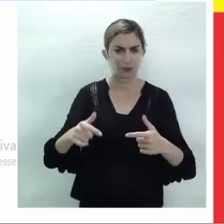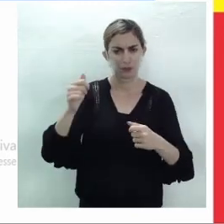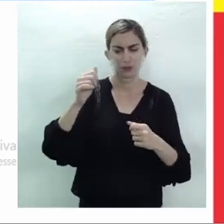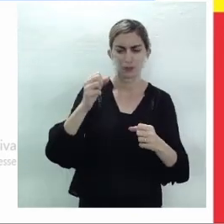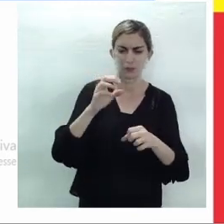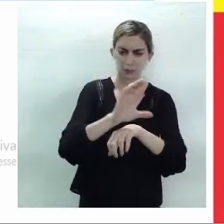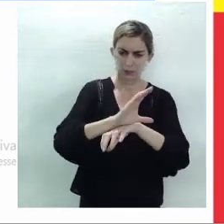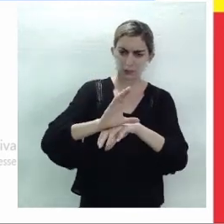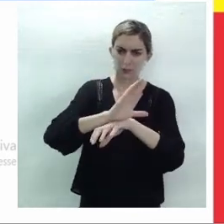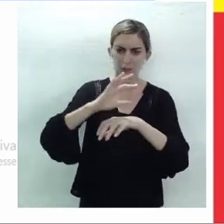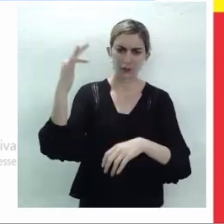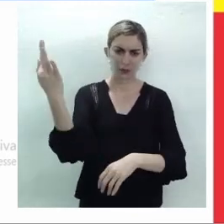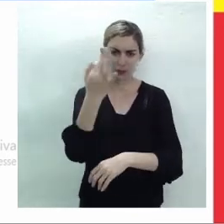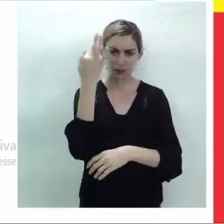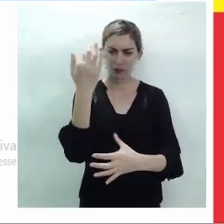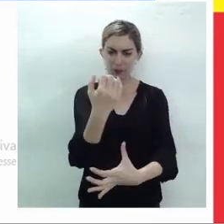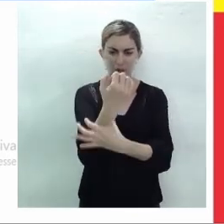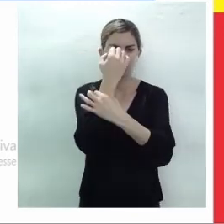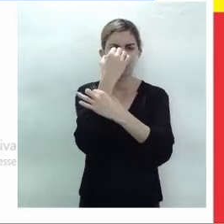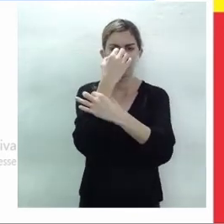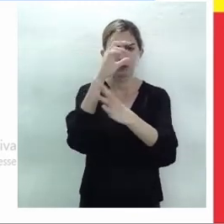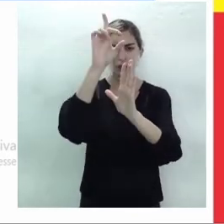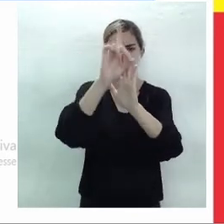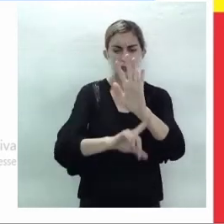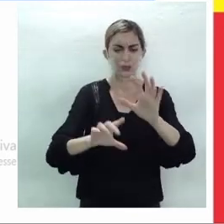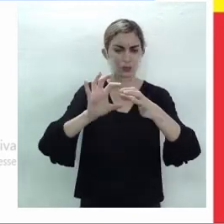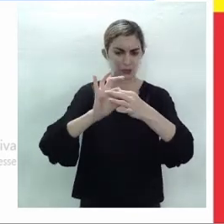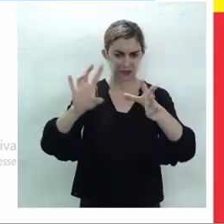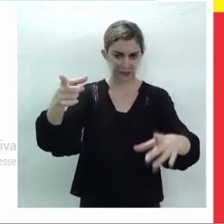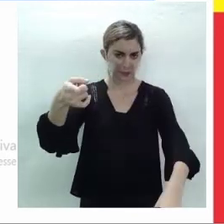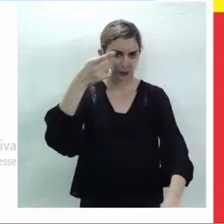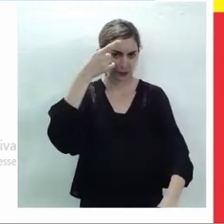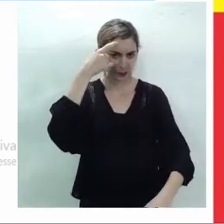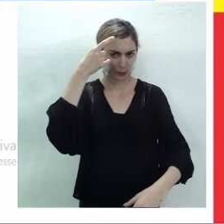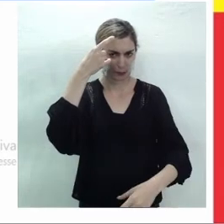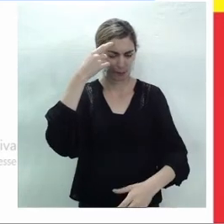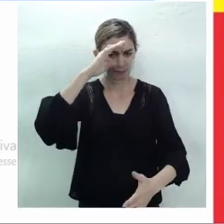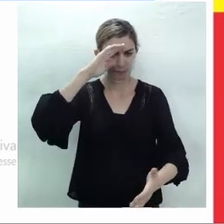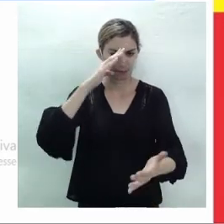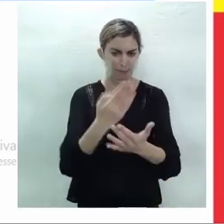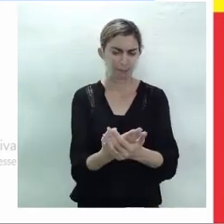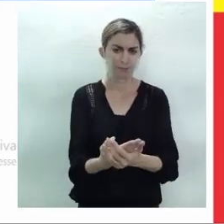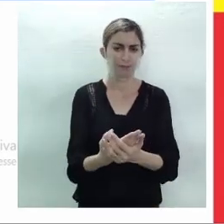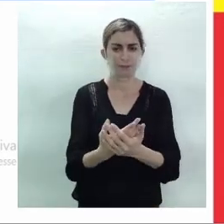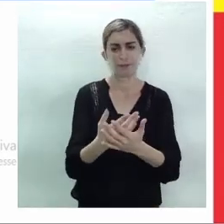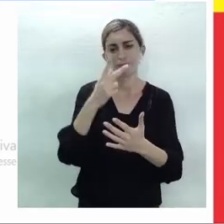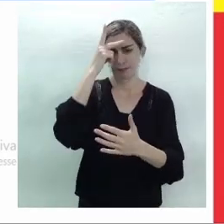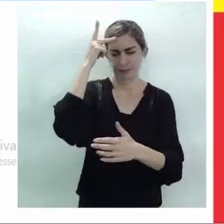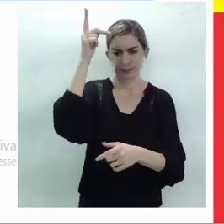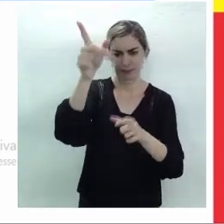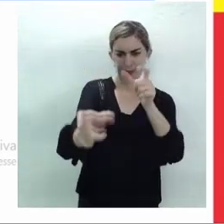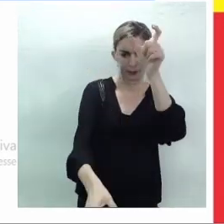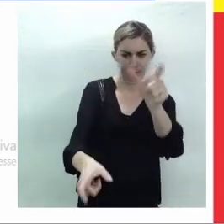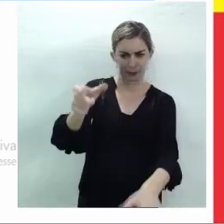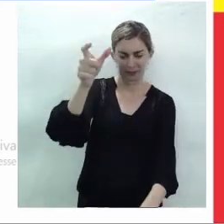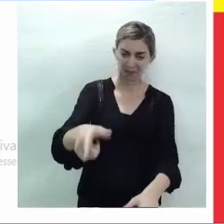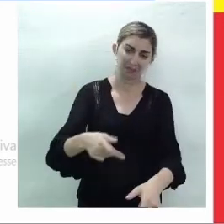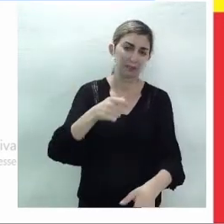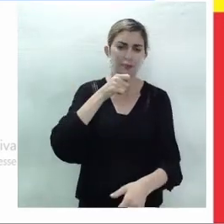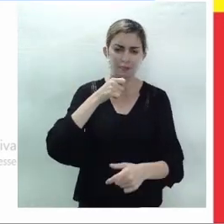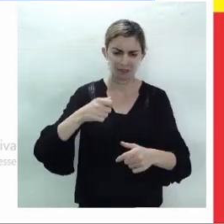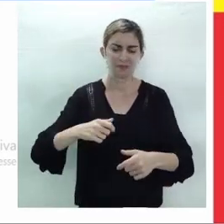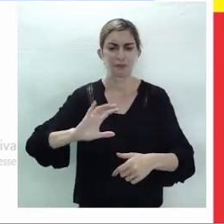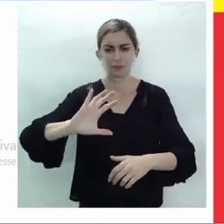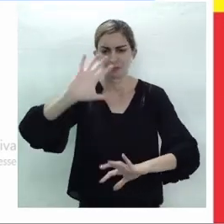a Constituição Federal garante o direito à liberdade de consciência e crença, as pessoas ainda